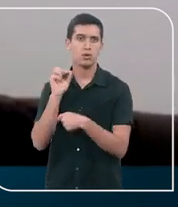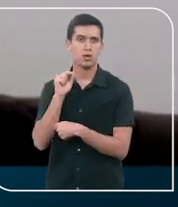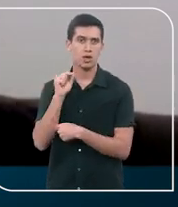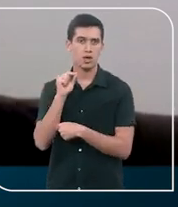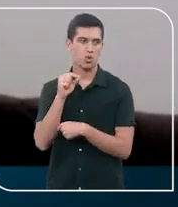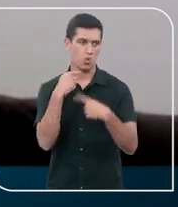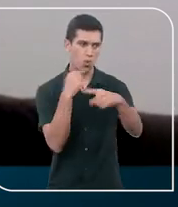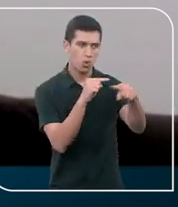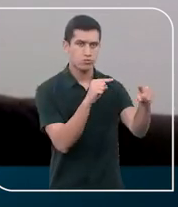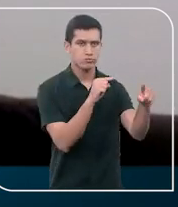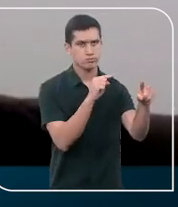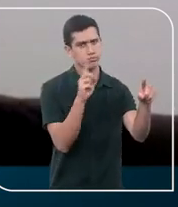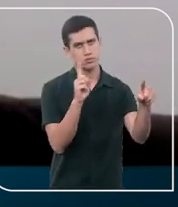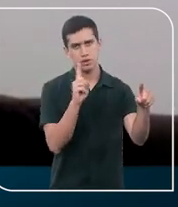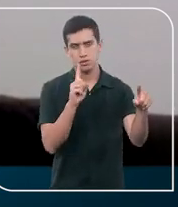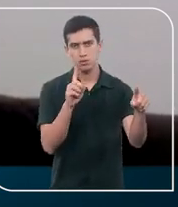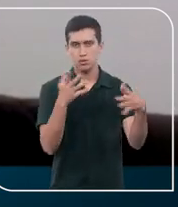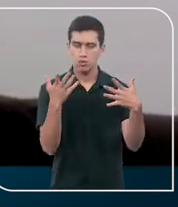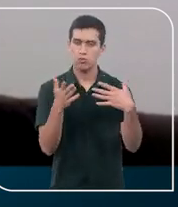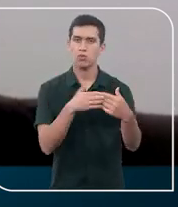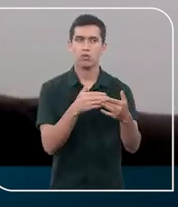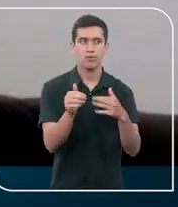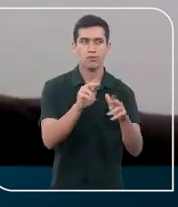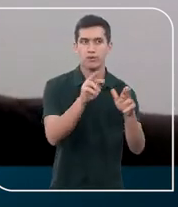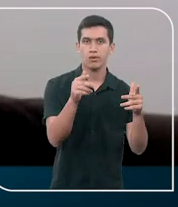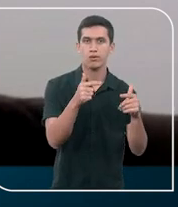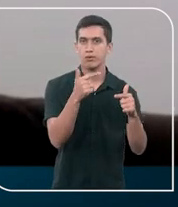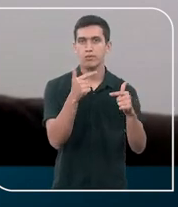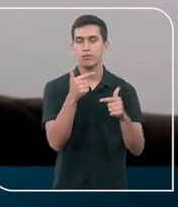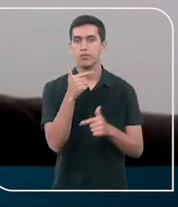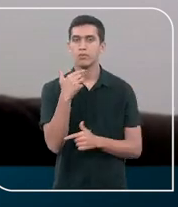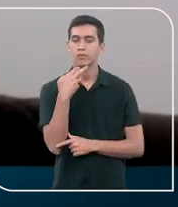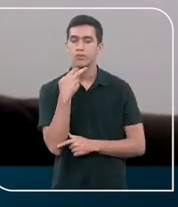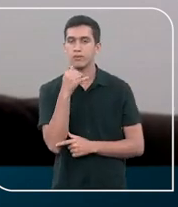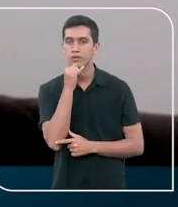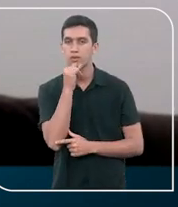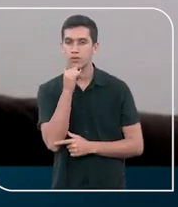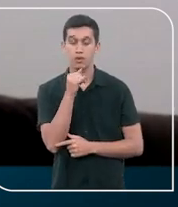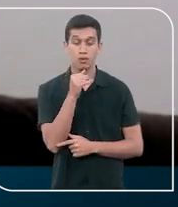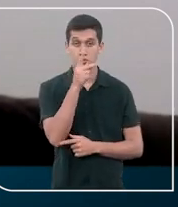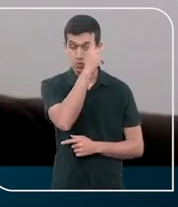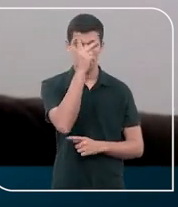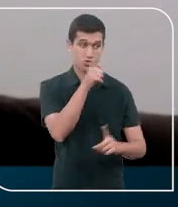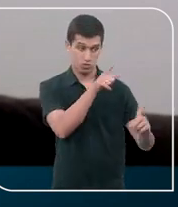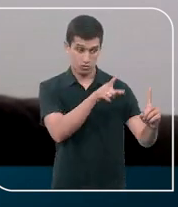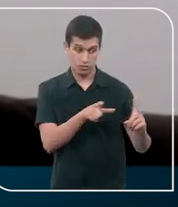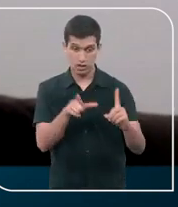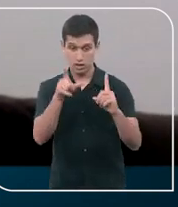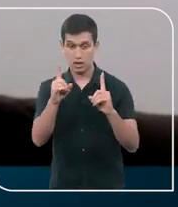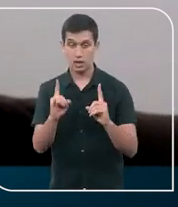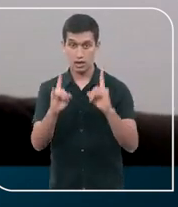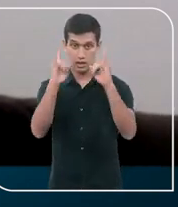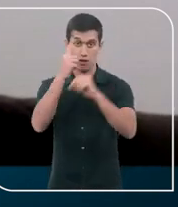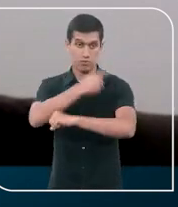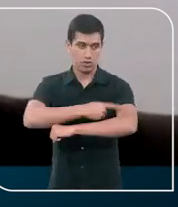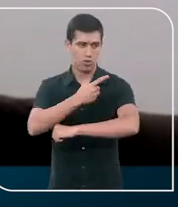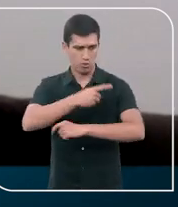qualquer medida desrazoável, né, de você, por exemplo, não proíbe uma pessoa de morar porque ela tem